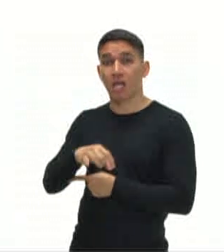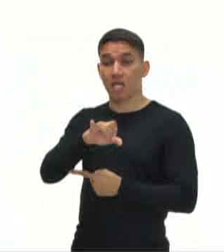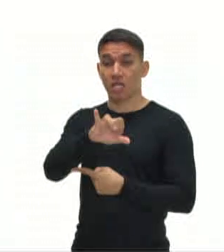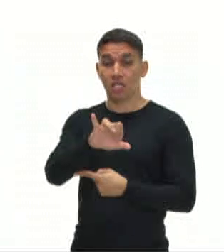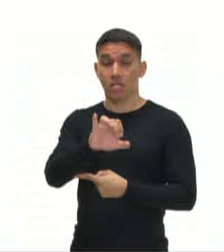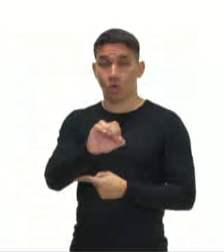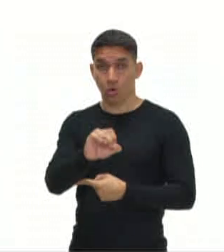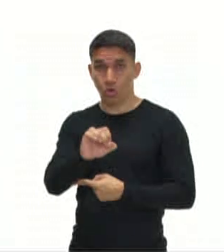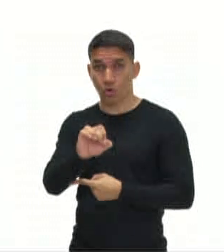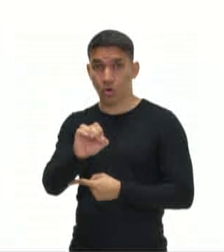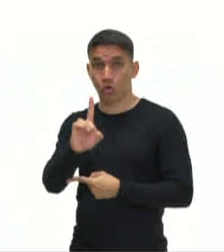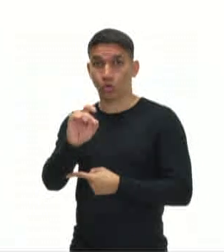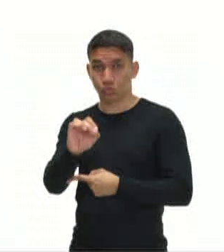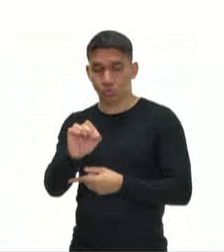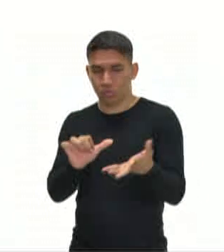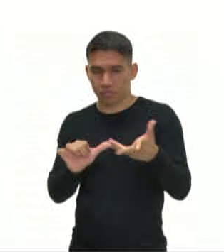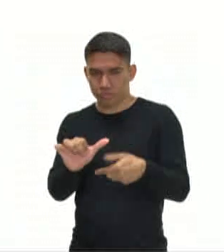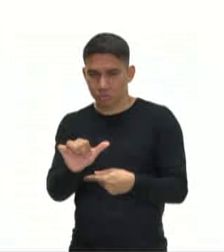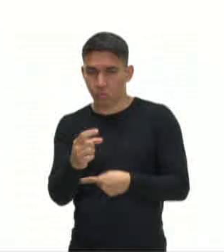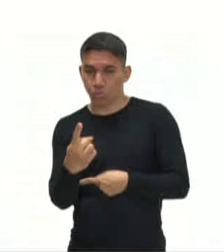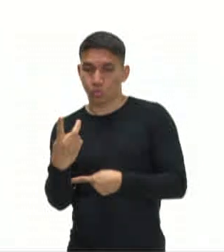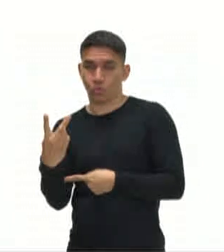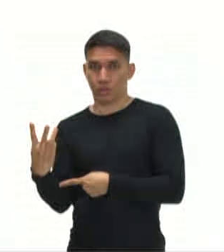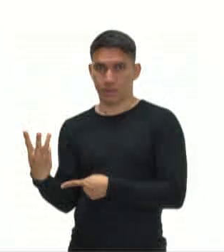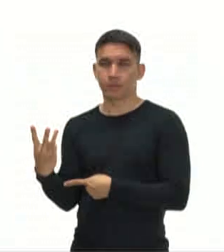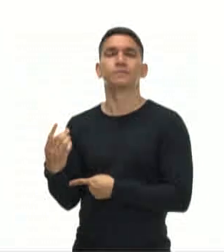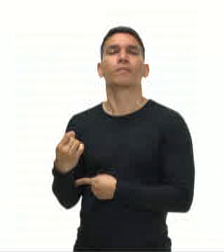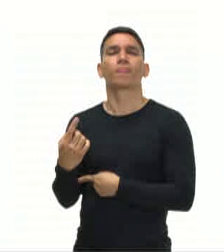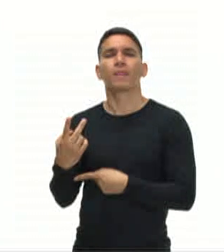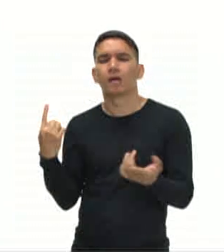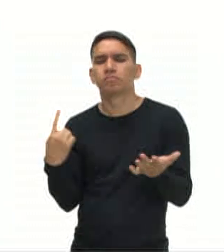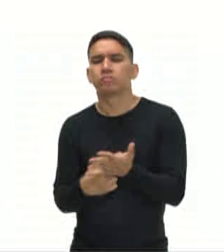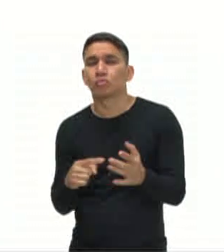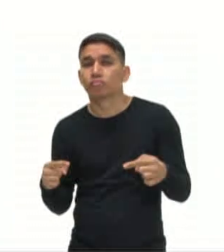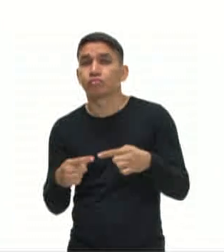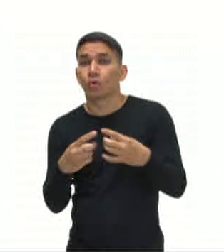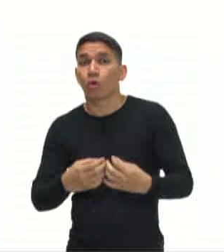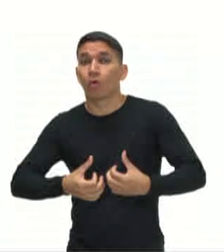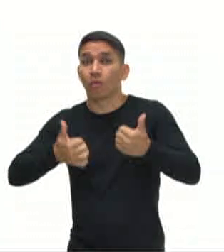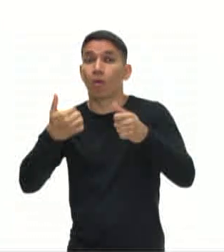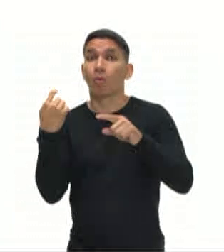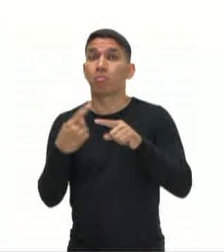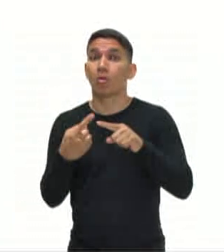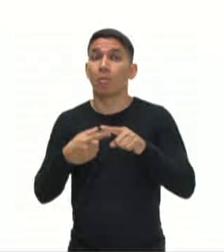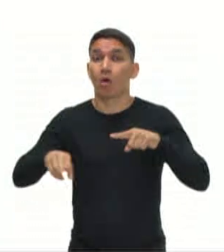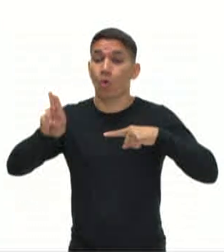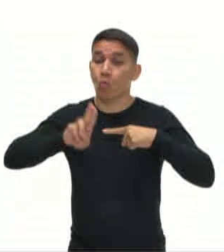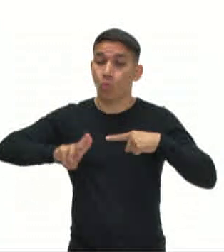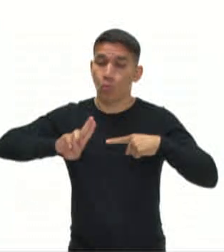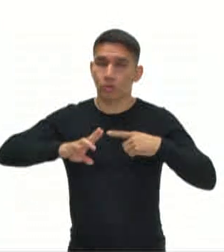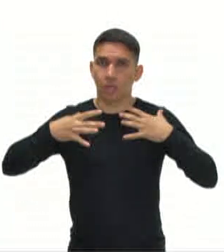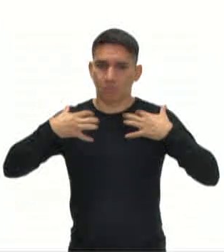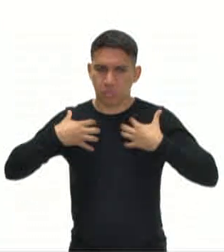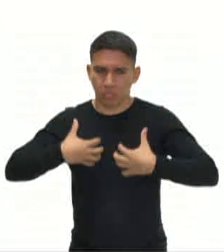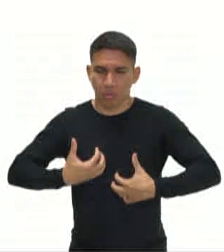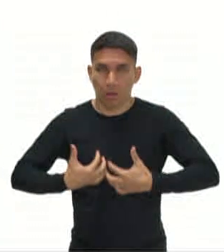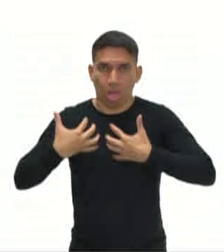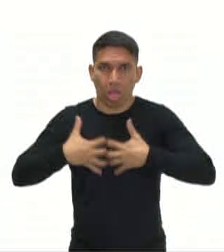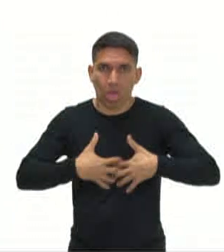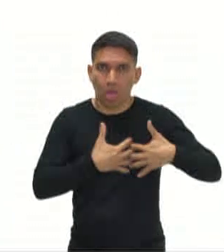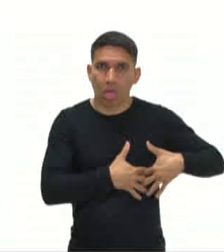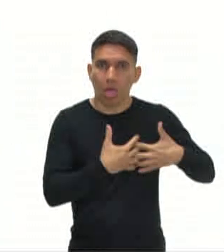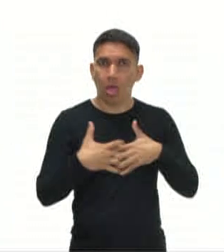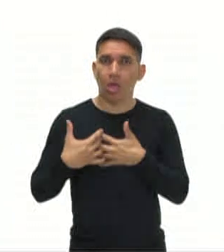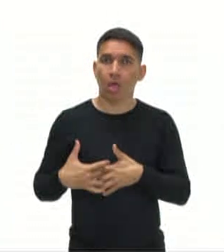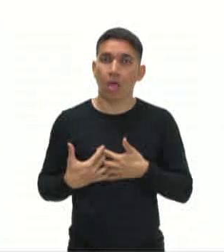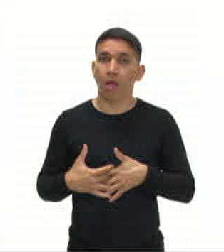é conveniente nessa técnica, pois a duração do efeito no organismo está relacionada